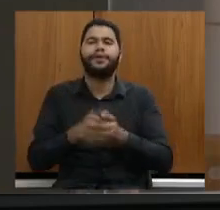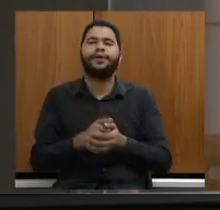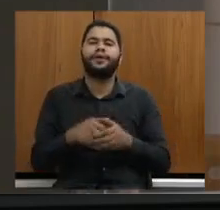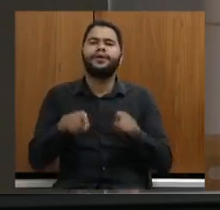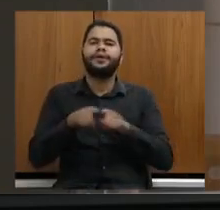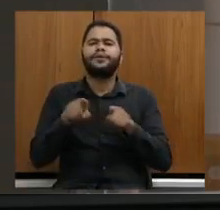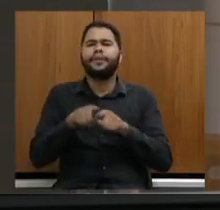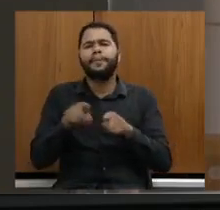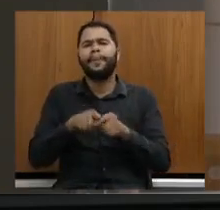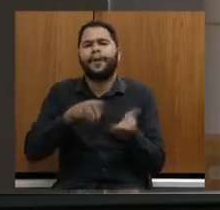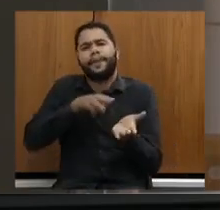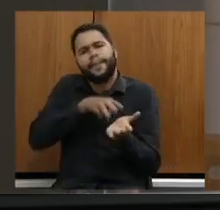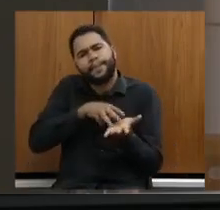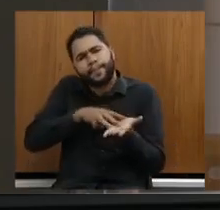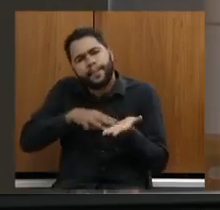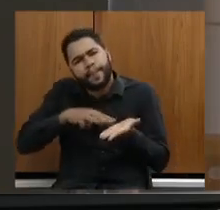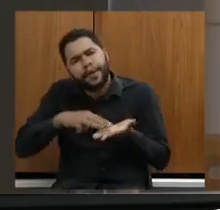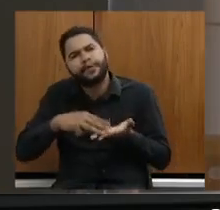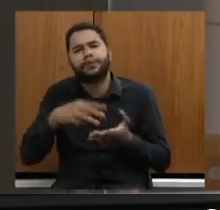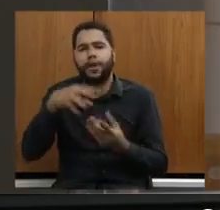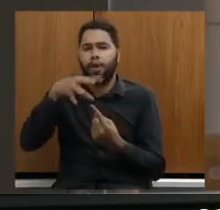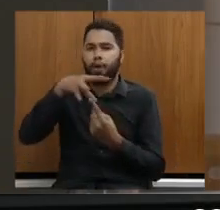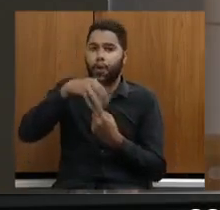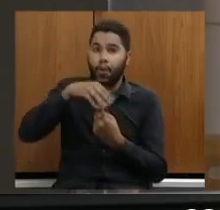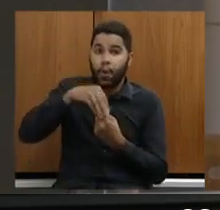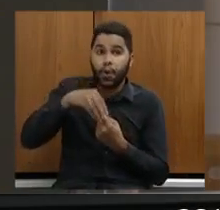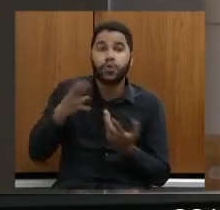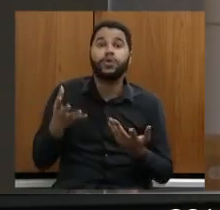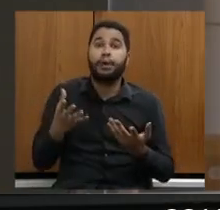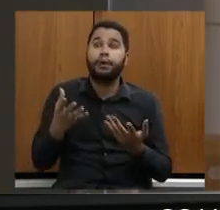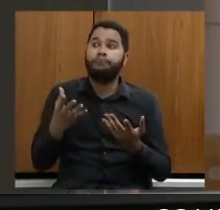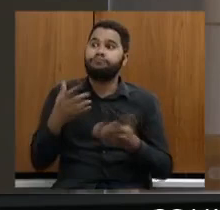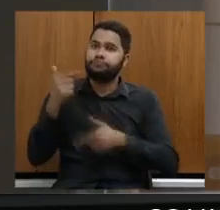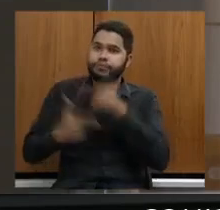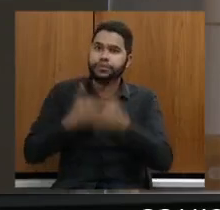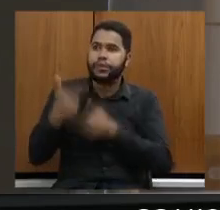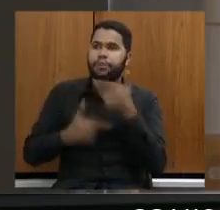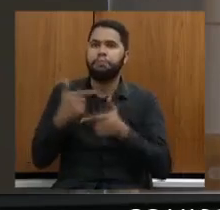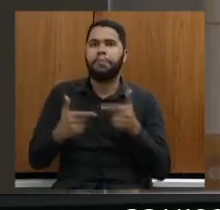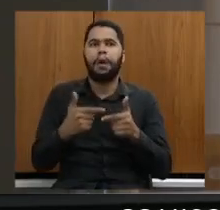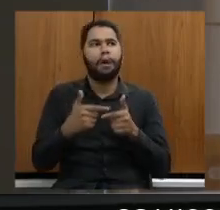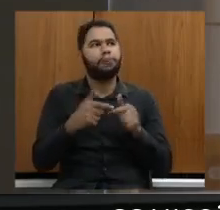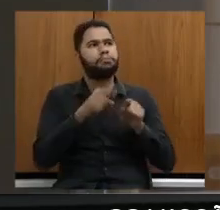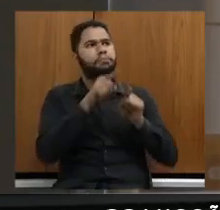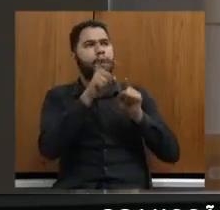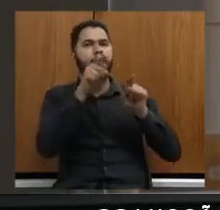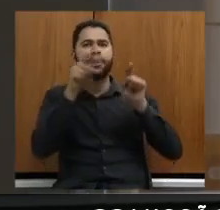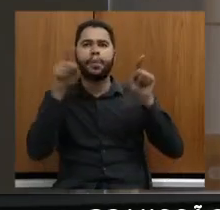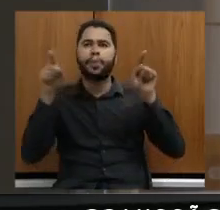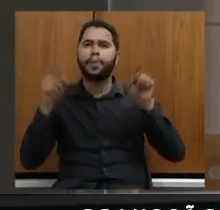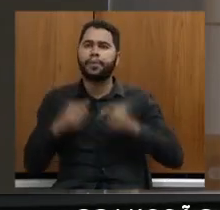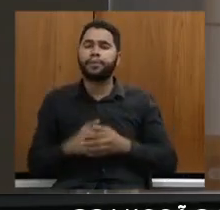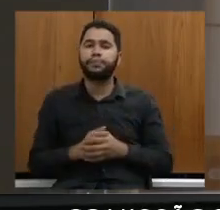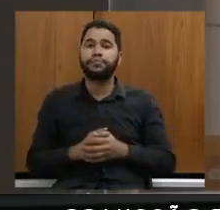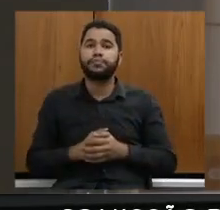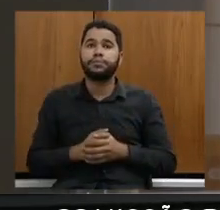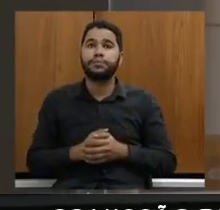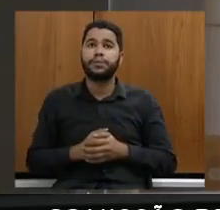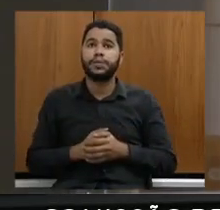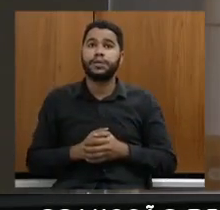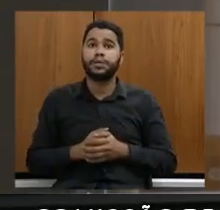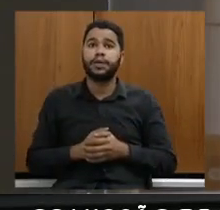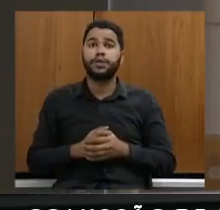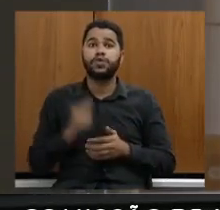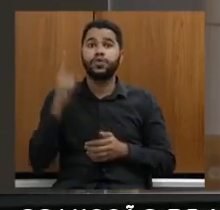pastel uma coxinha isso gera muito emprego para a família de muito baixa renda eu e elas têm